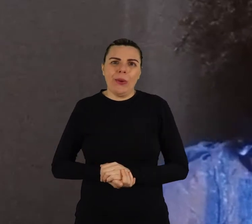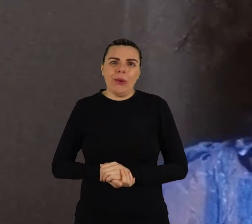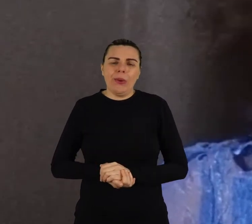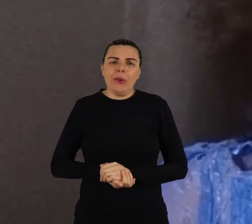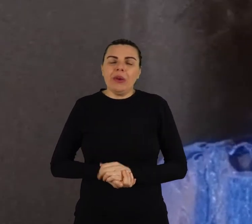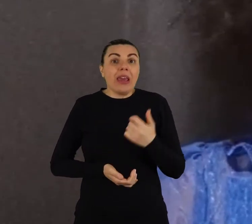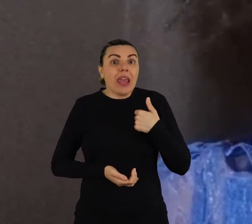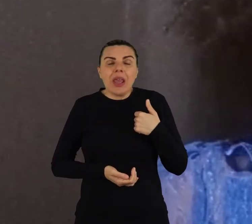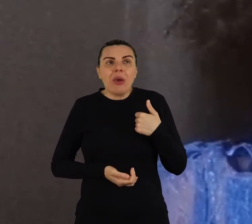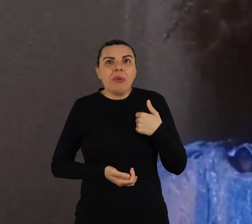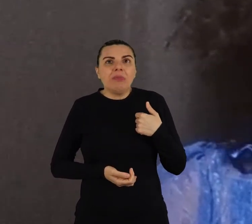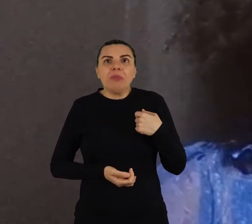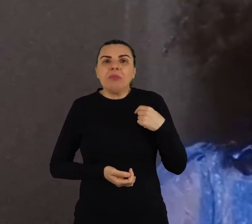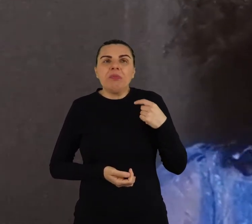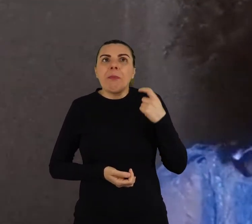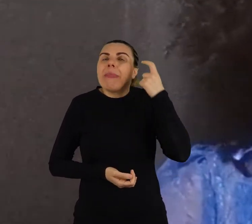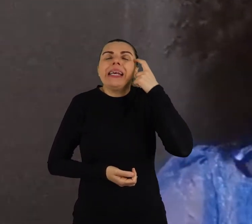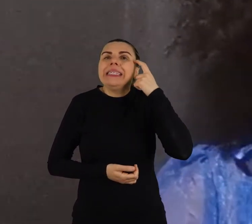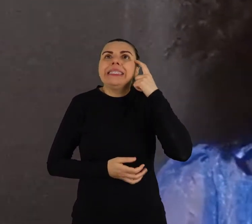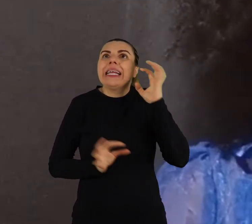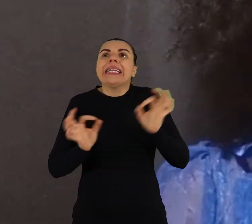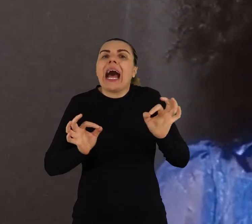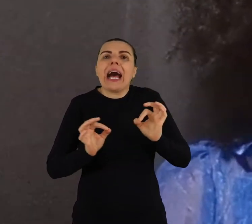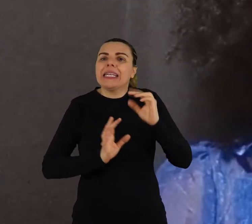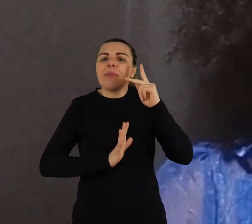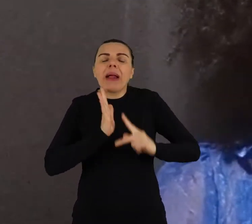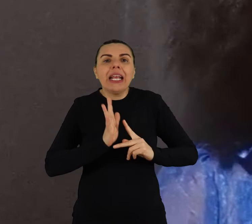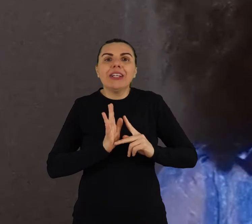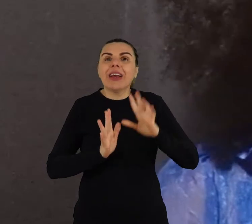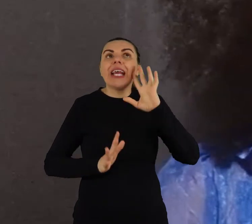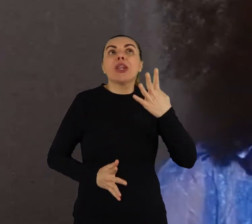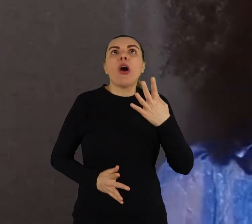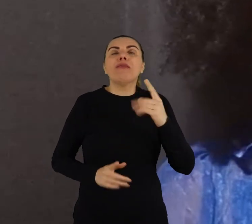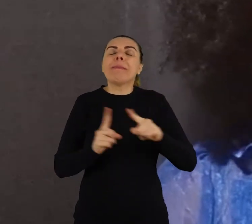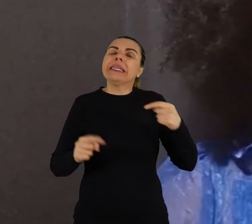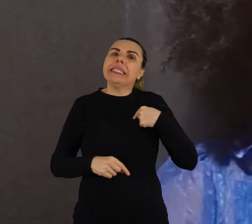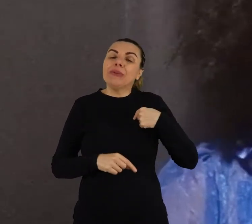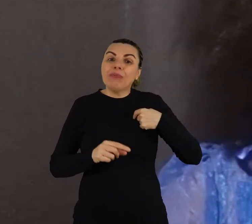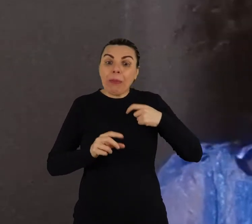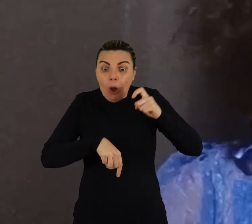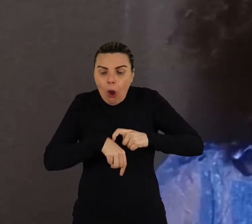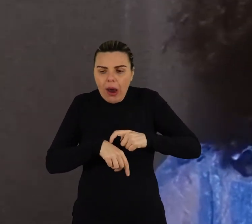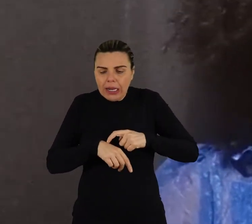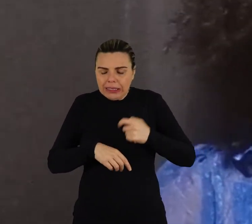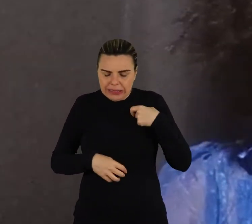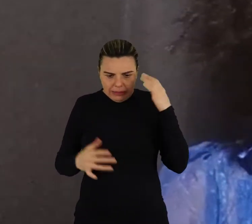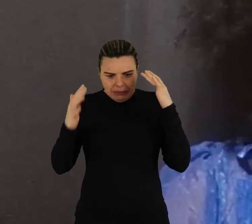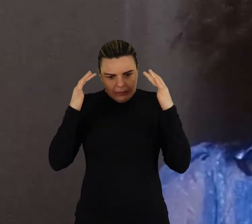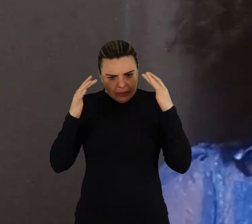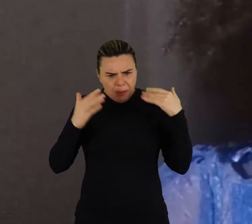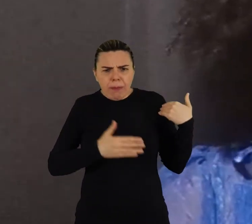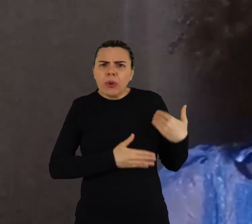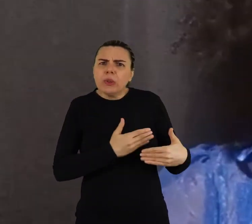Eu não tinha pensado nem planejado tomar essa decisão, mas na hora eu fiquei lembrando que esse processo de violência, ele